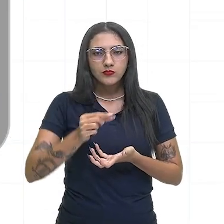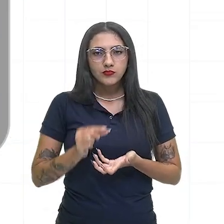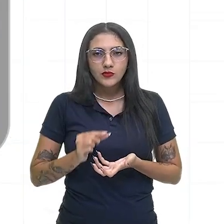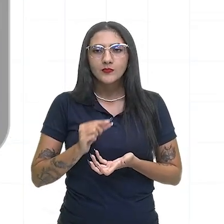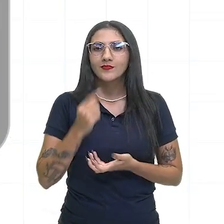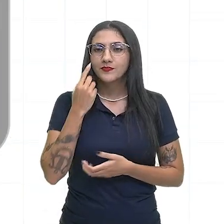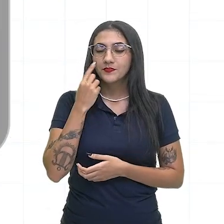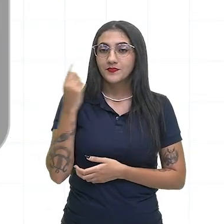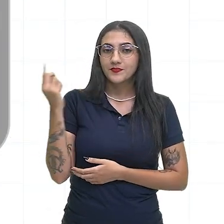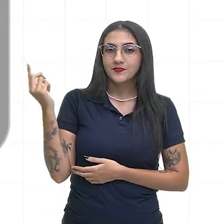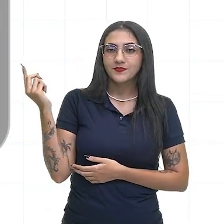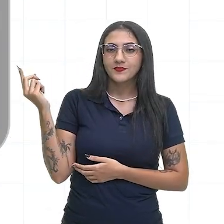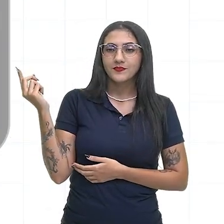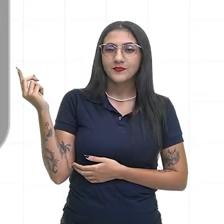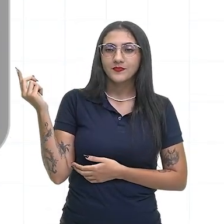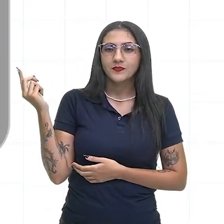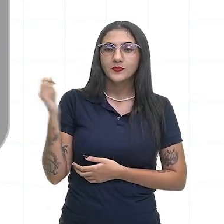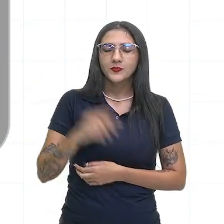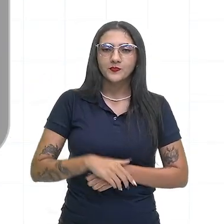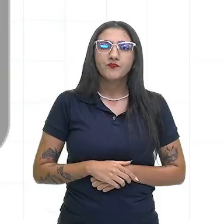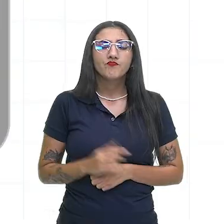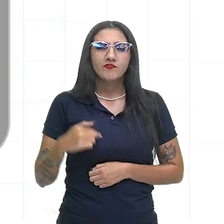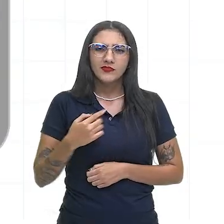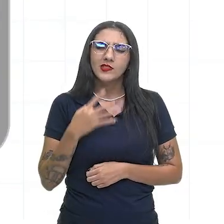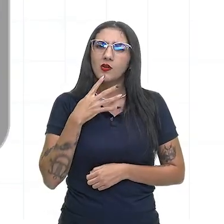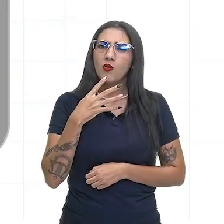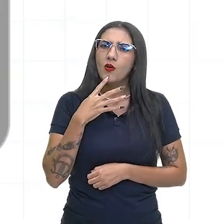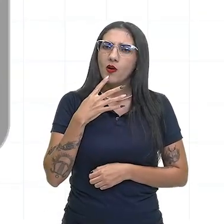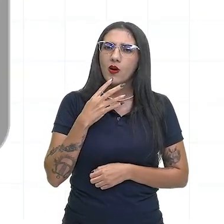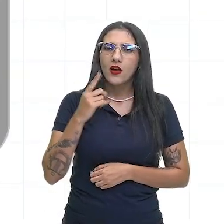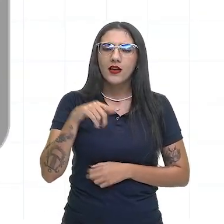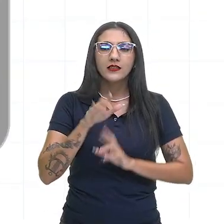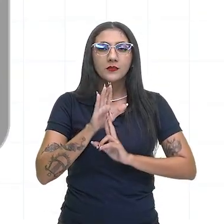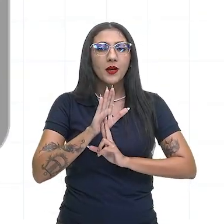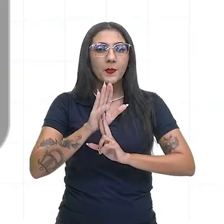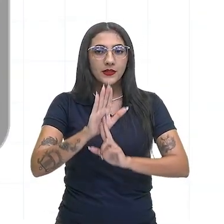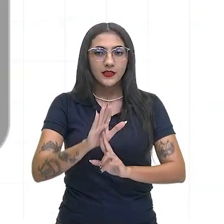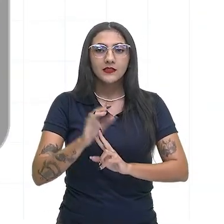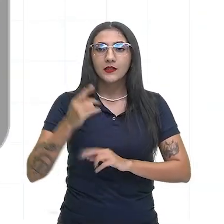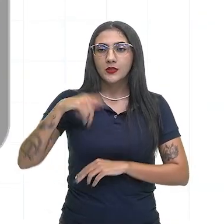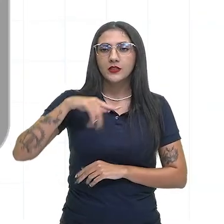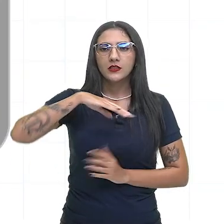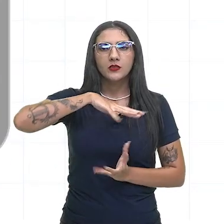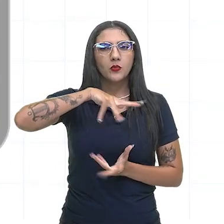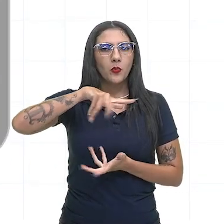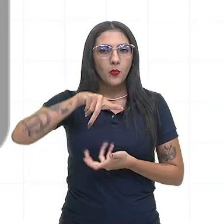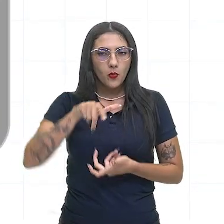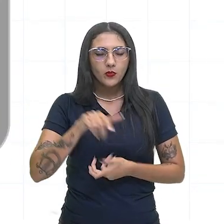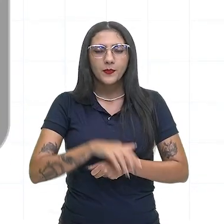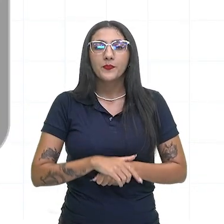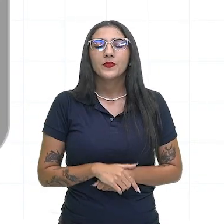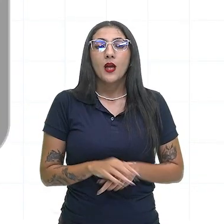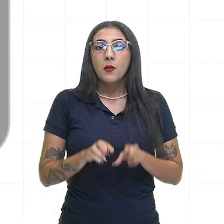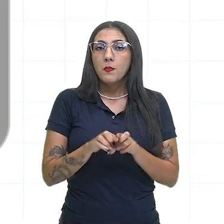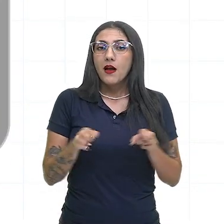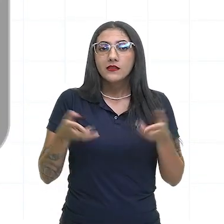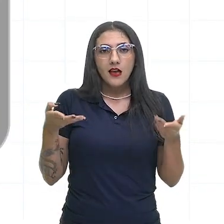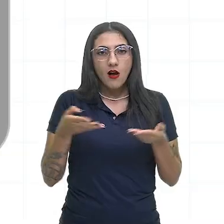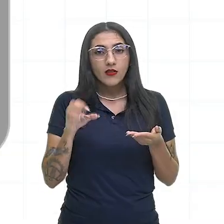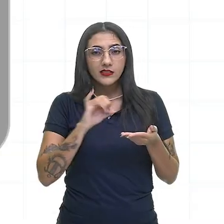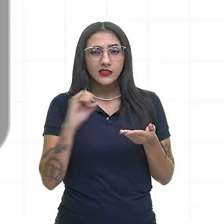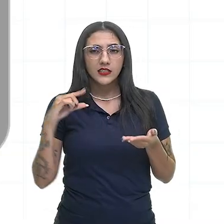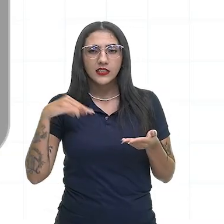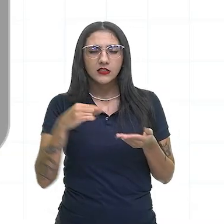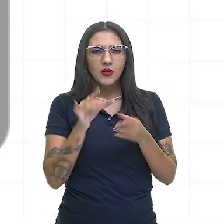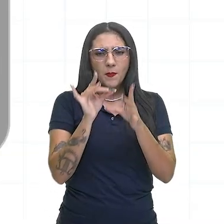nosso planeta. Ó, tá aqui ele, né? Como a gente conhece, essa é uma representação gráfica do nosso planeta, mas quando a gente vai olhar como